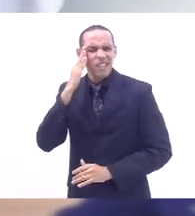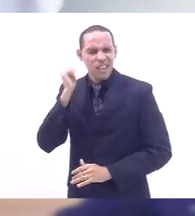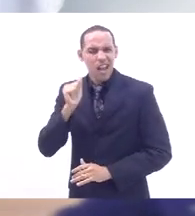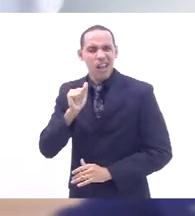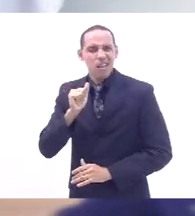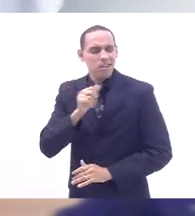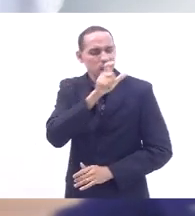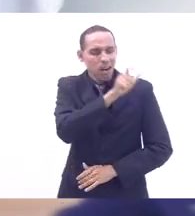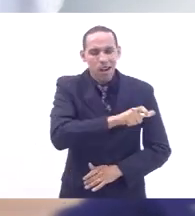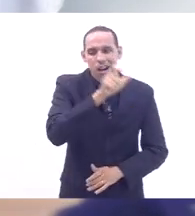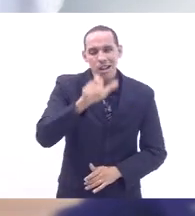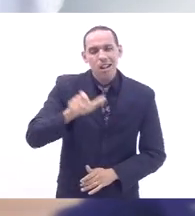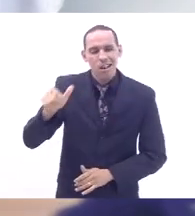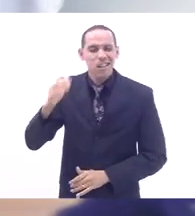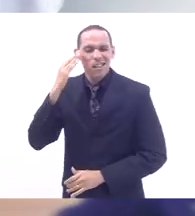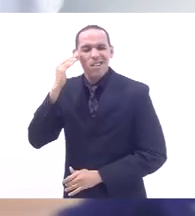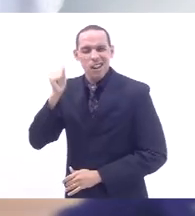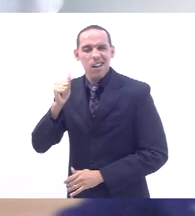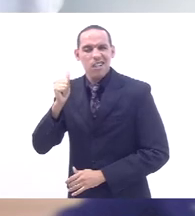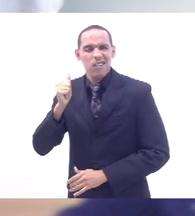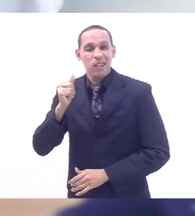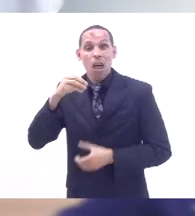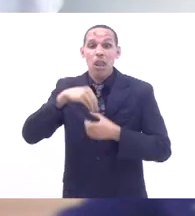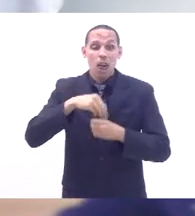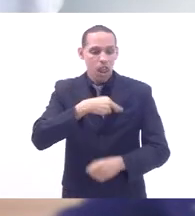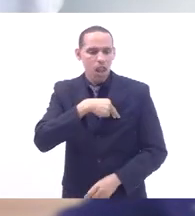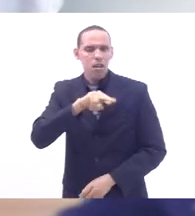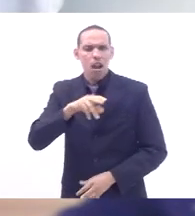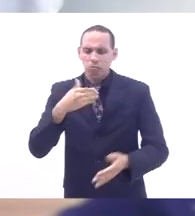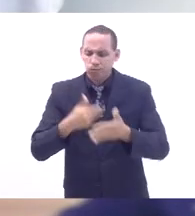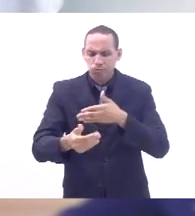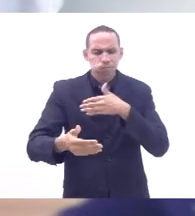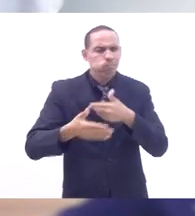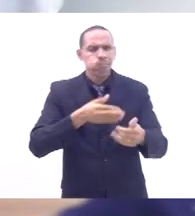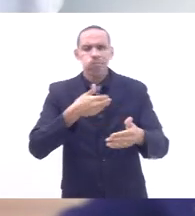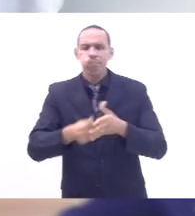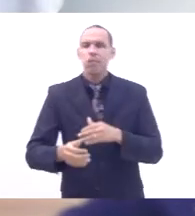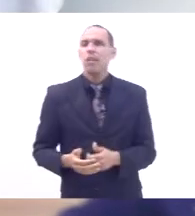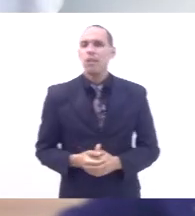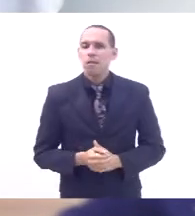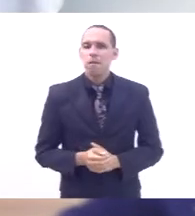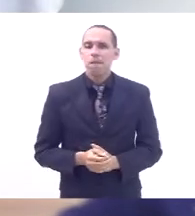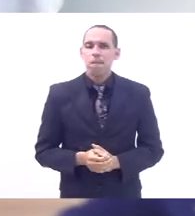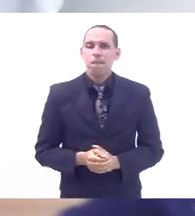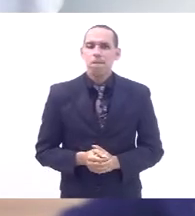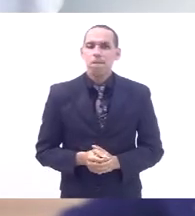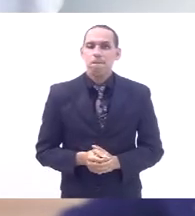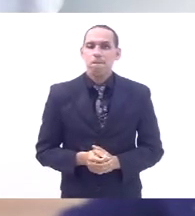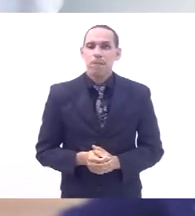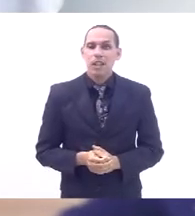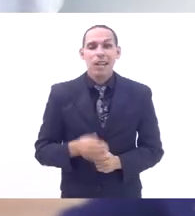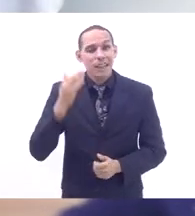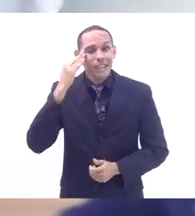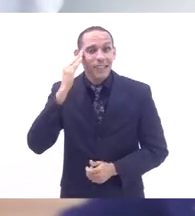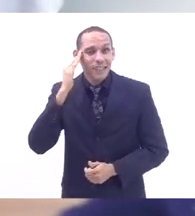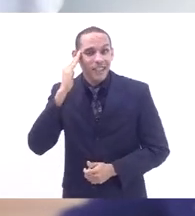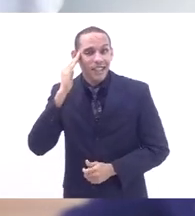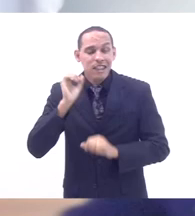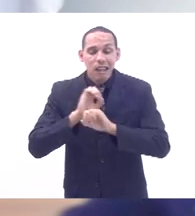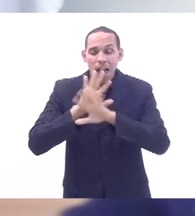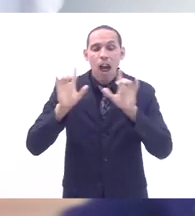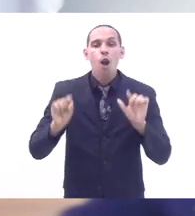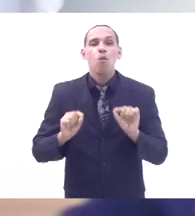seguindo. Quem está na religião, seja ela qual for, tem o seu entendimento que tem que